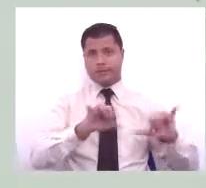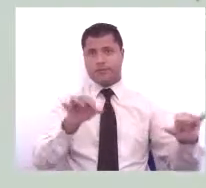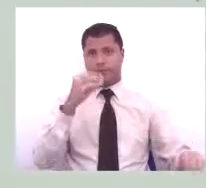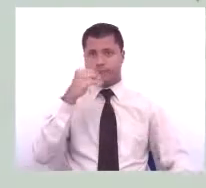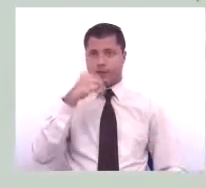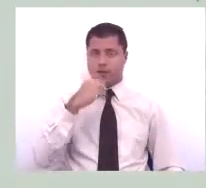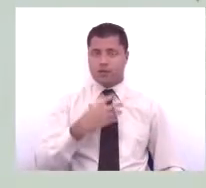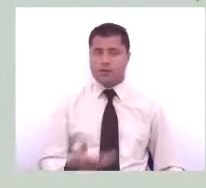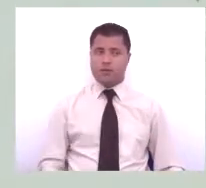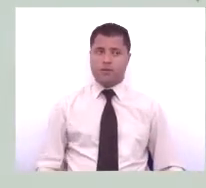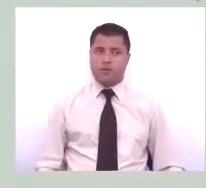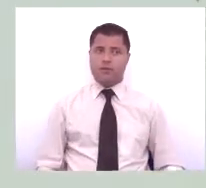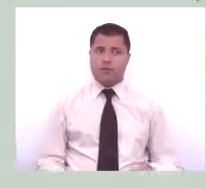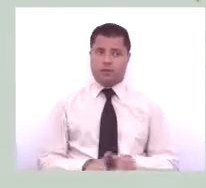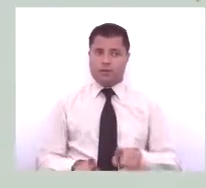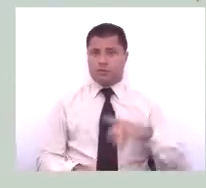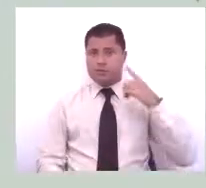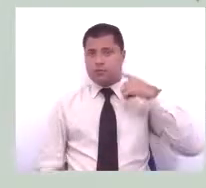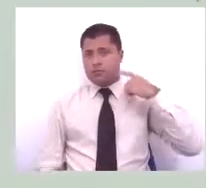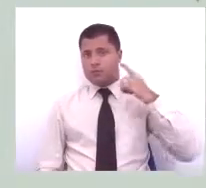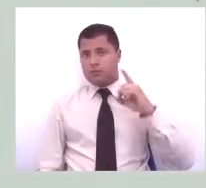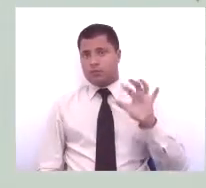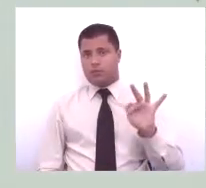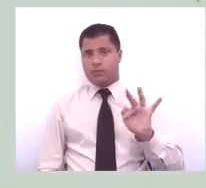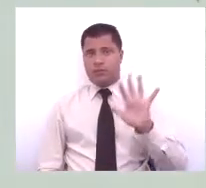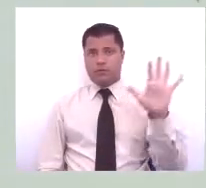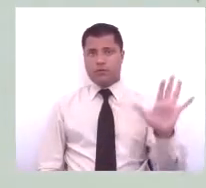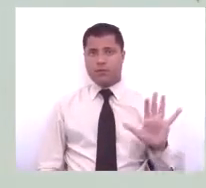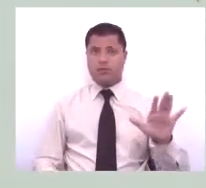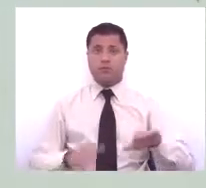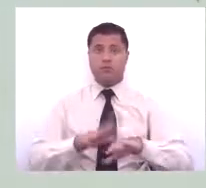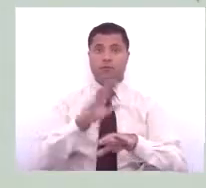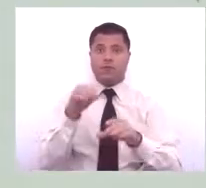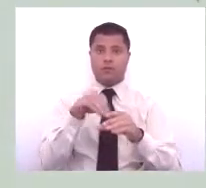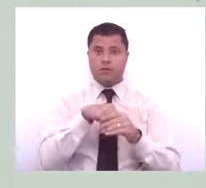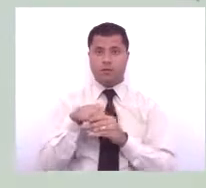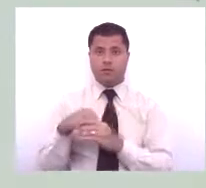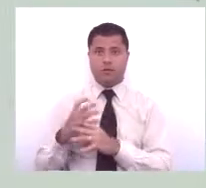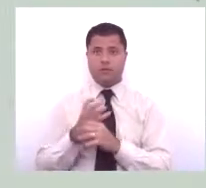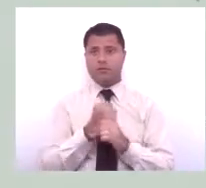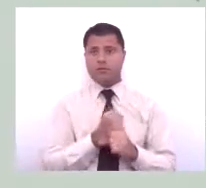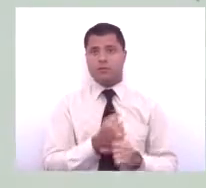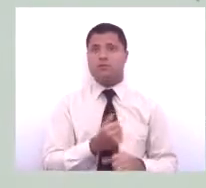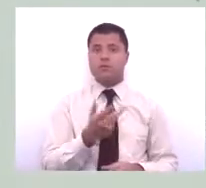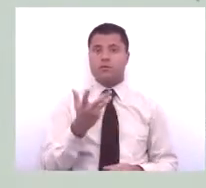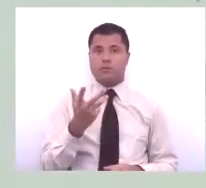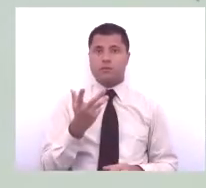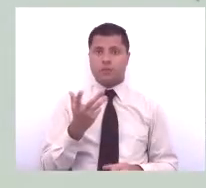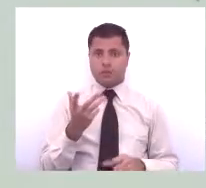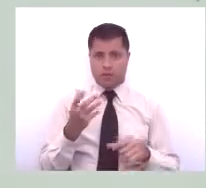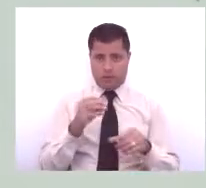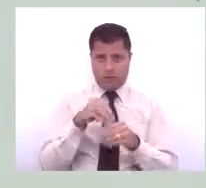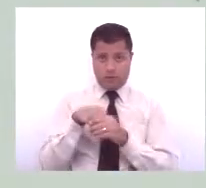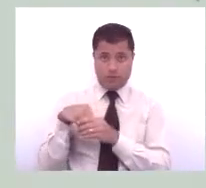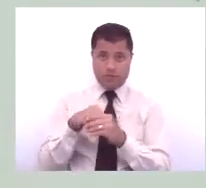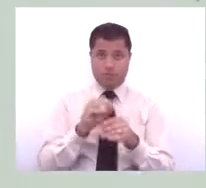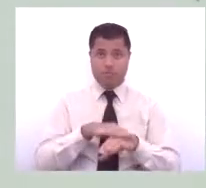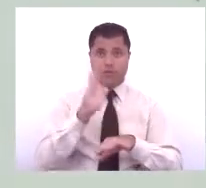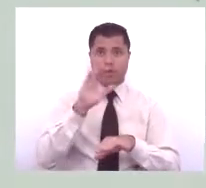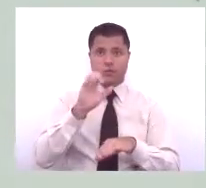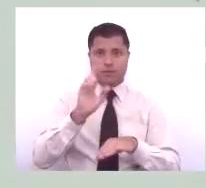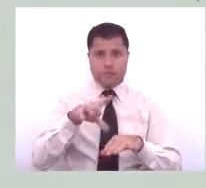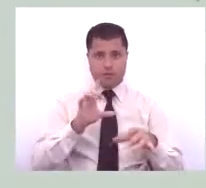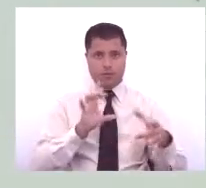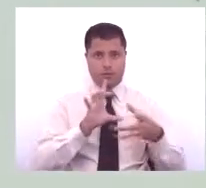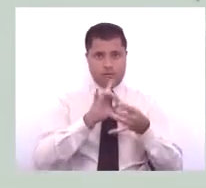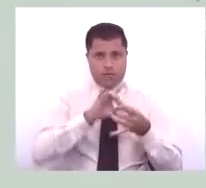federal, o deputado mais votado da cidade não tem nenhum vínculo com Guarulhos. Pelo contrário,